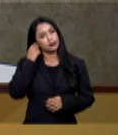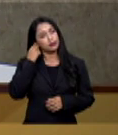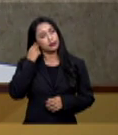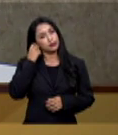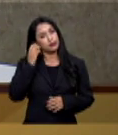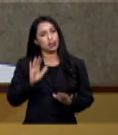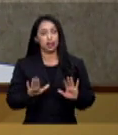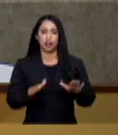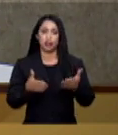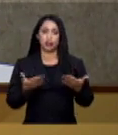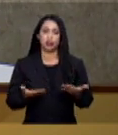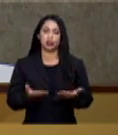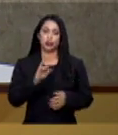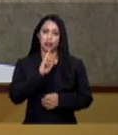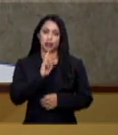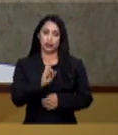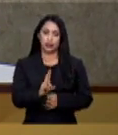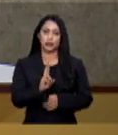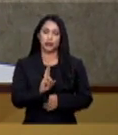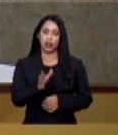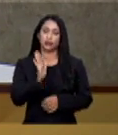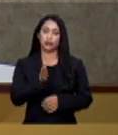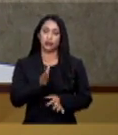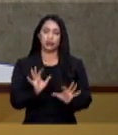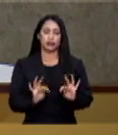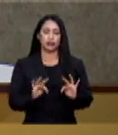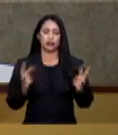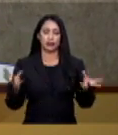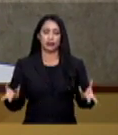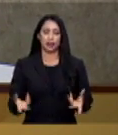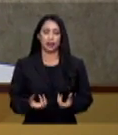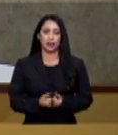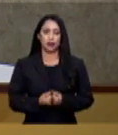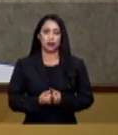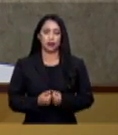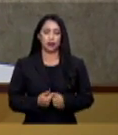Então, eu vou proclamar o resultado agora já completo.